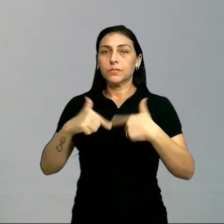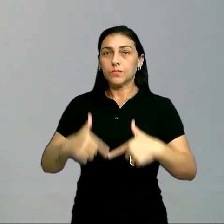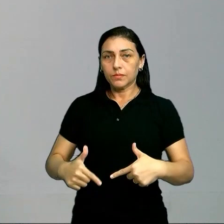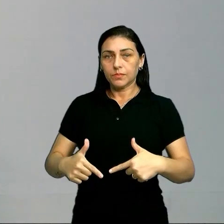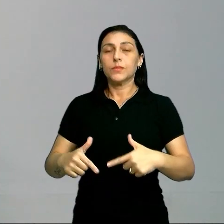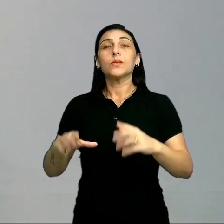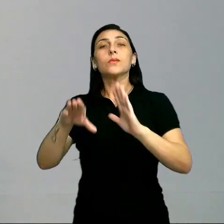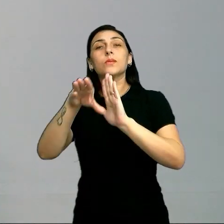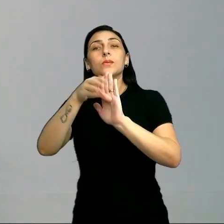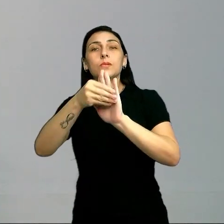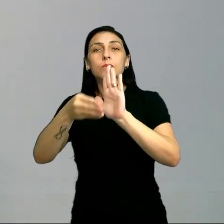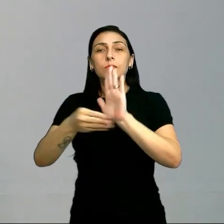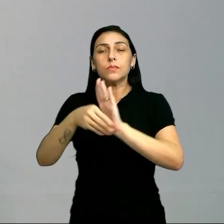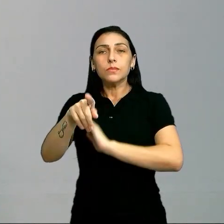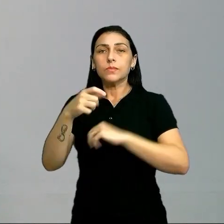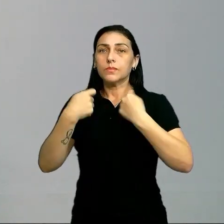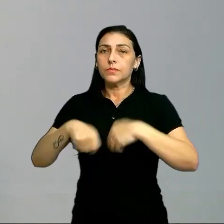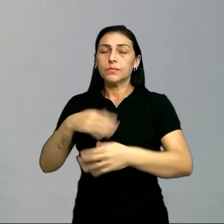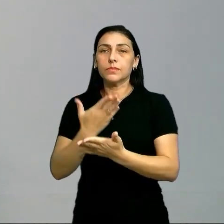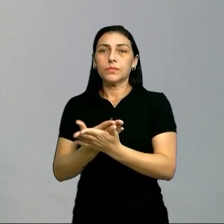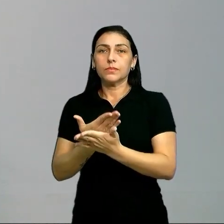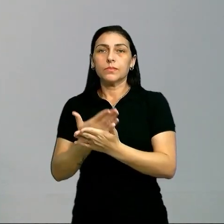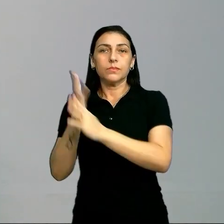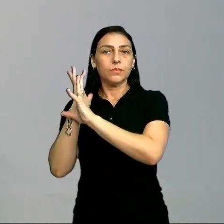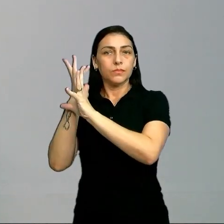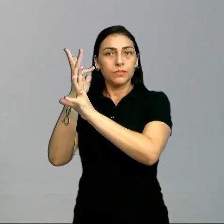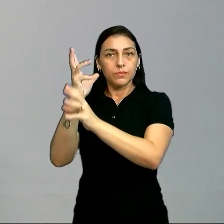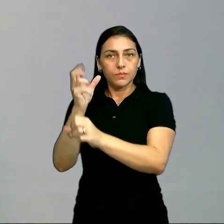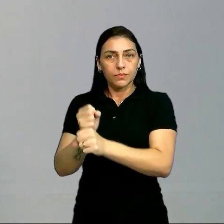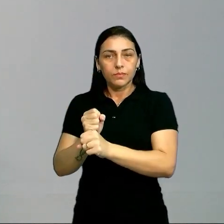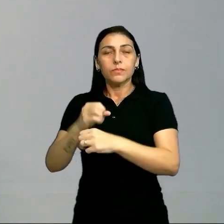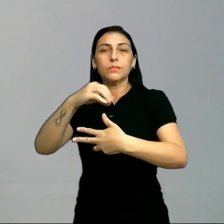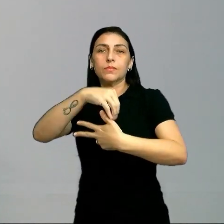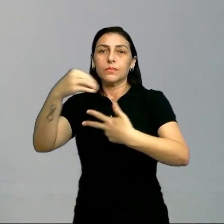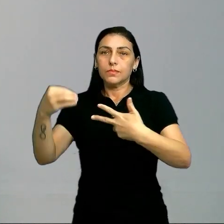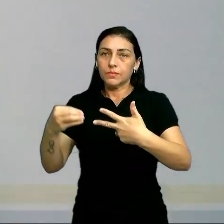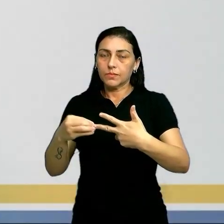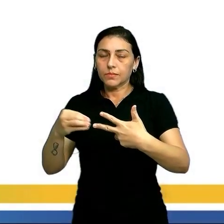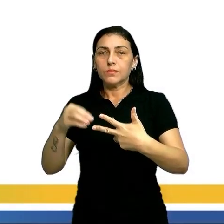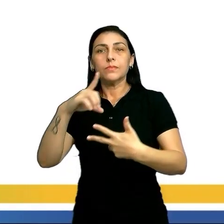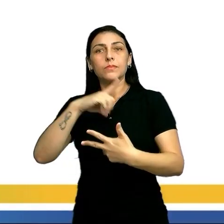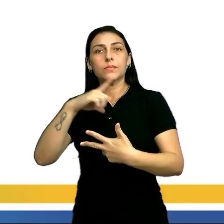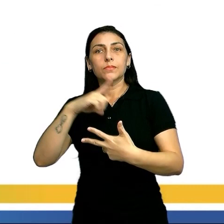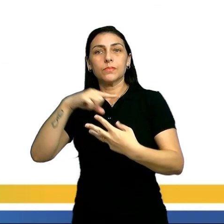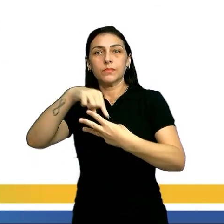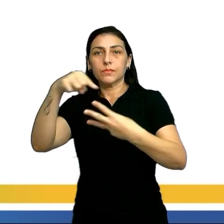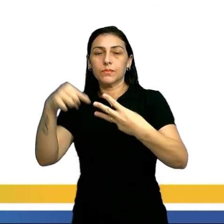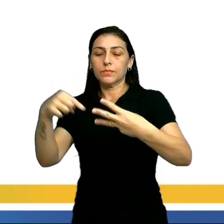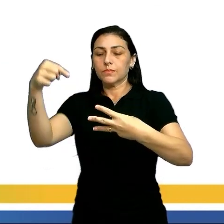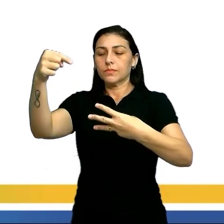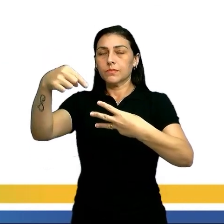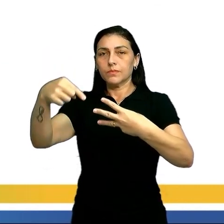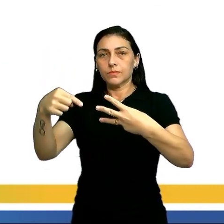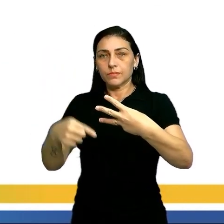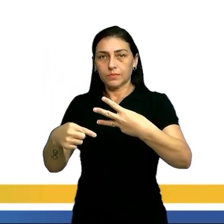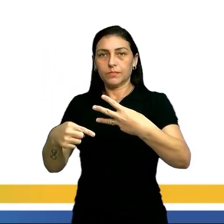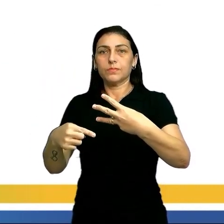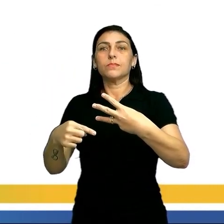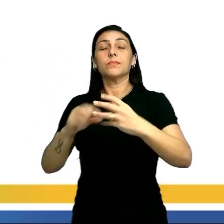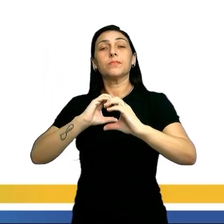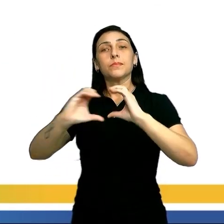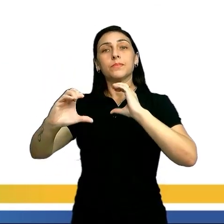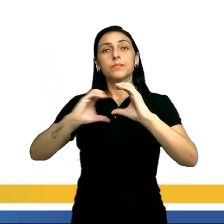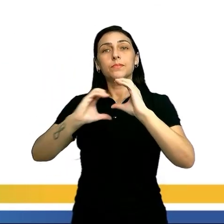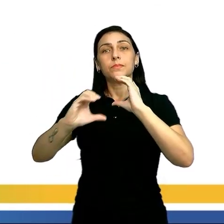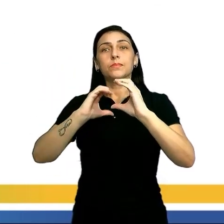que é um conteúdo que você precisa estudar, revisar para o Enem. E aí eu tenho três elementos da